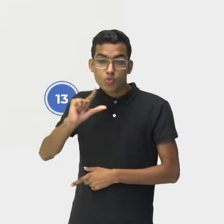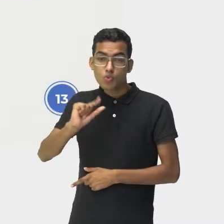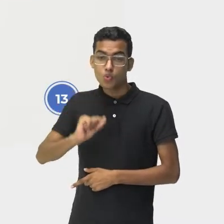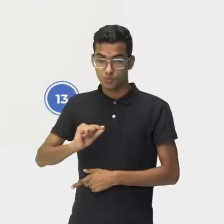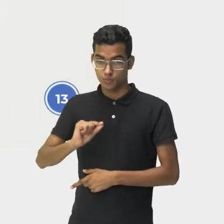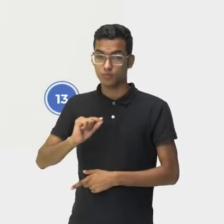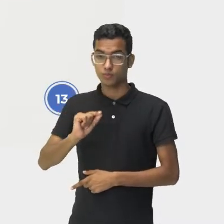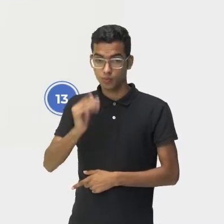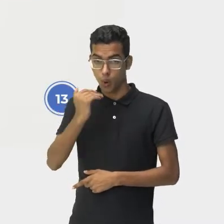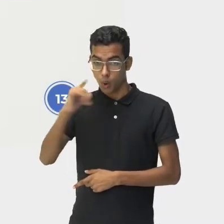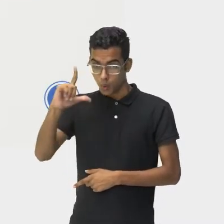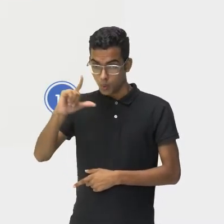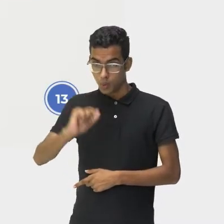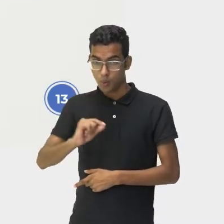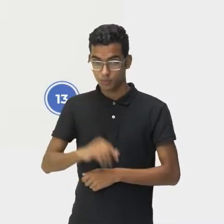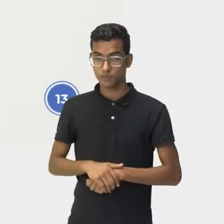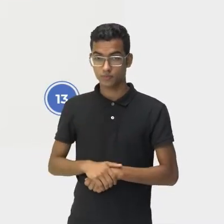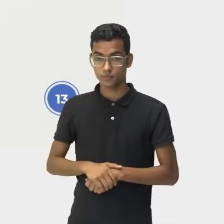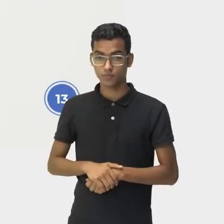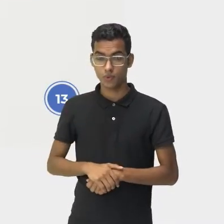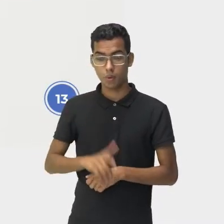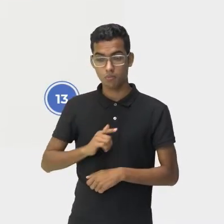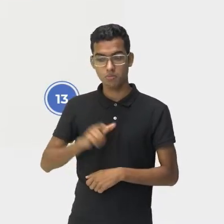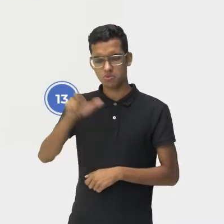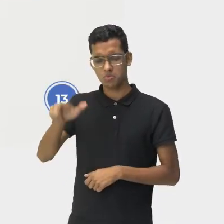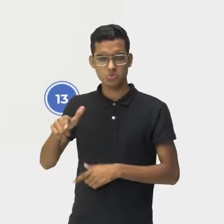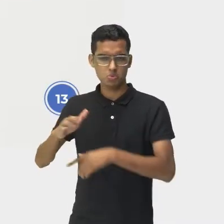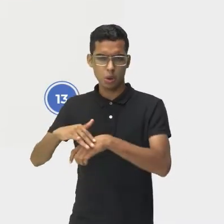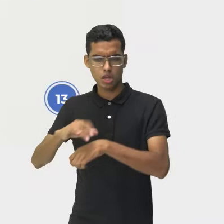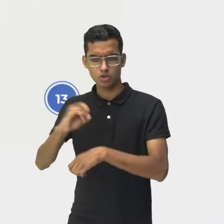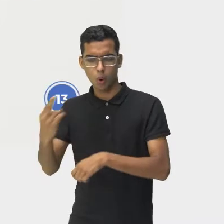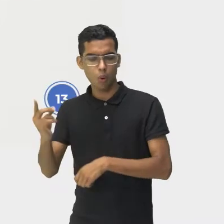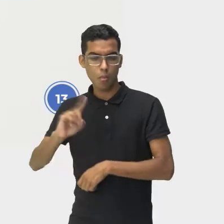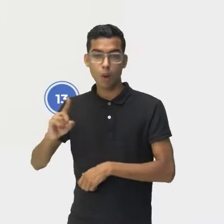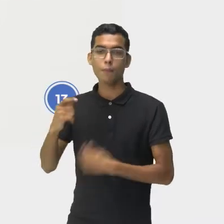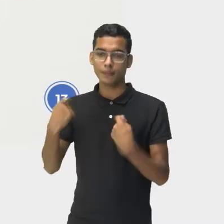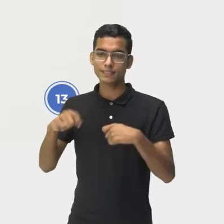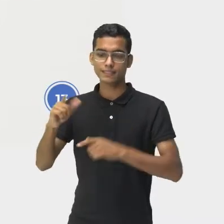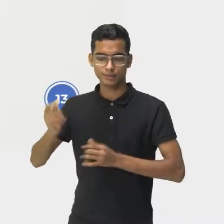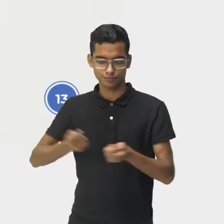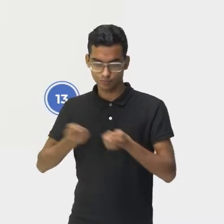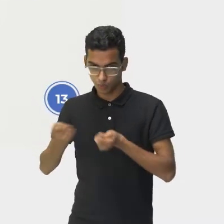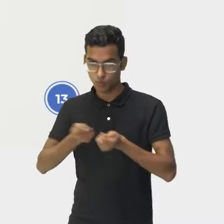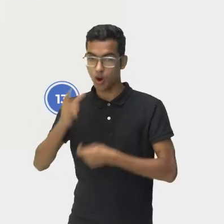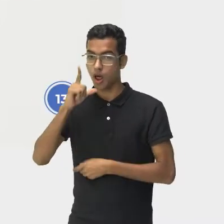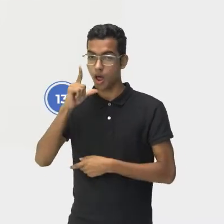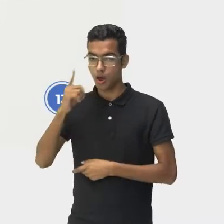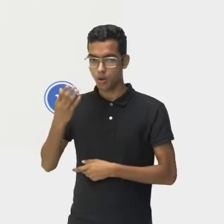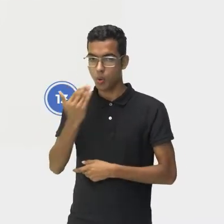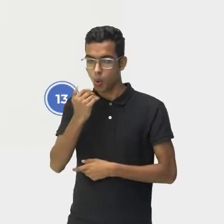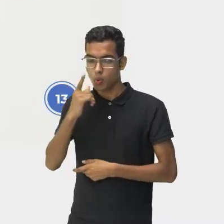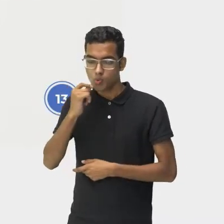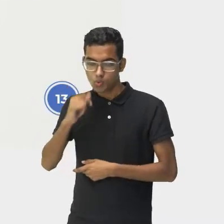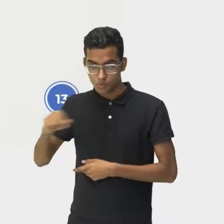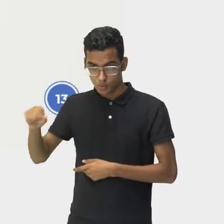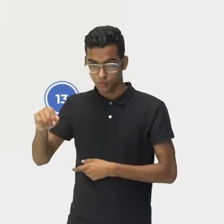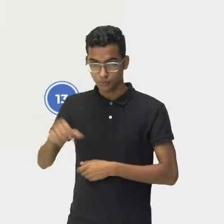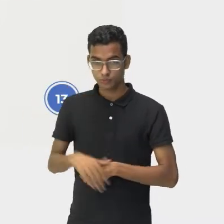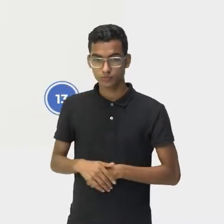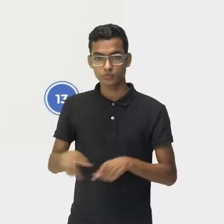não tem esse tipo de doença, tá bom? A gente precisa equilibrar esse consumo de sal. A alimentação